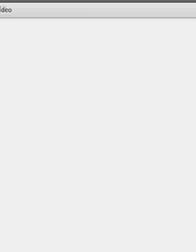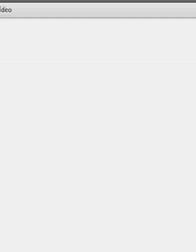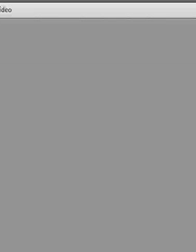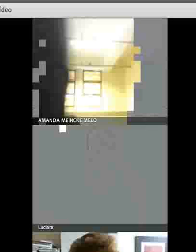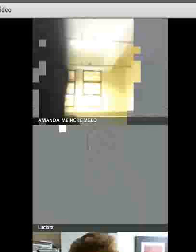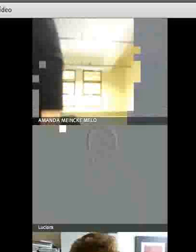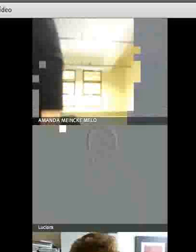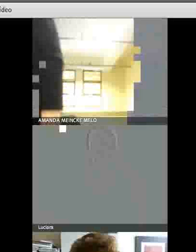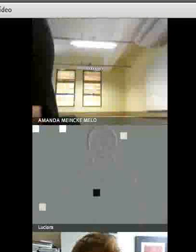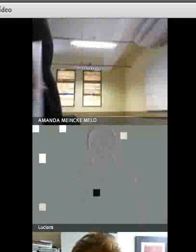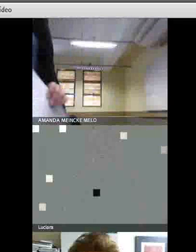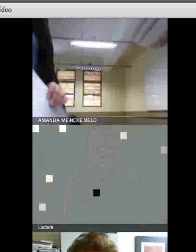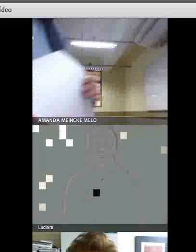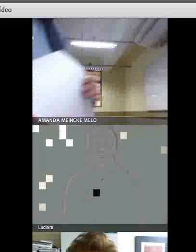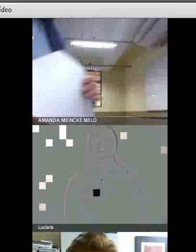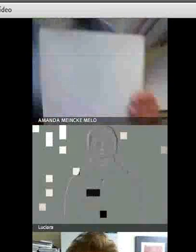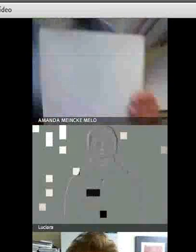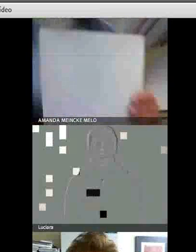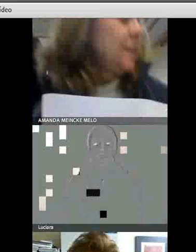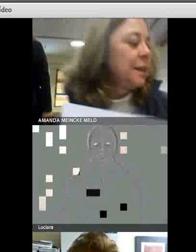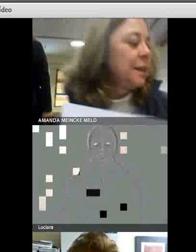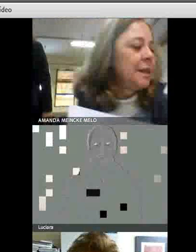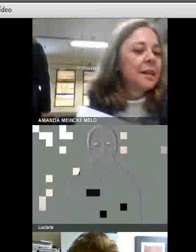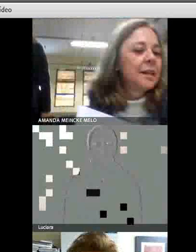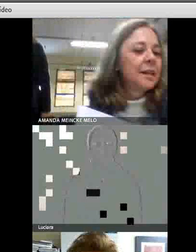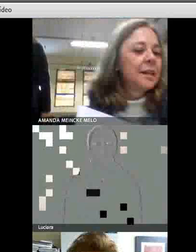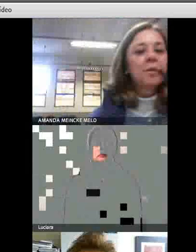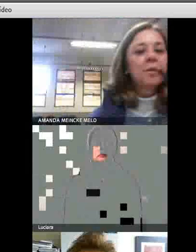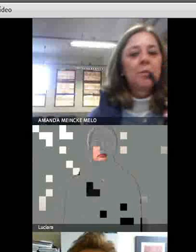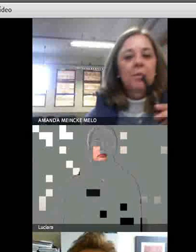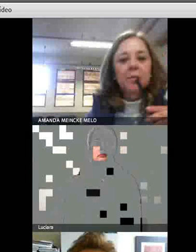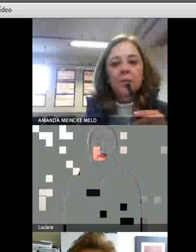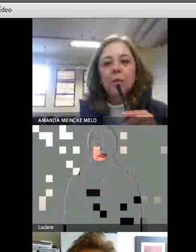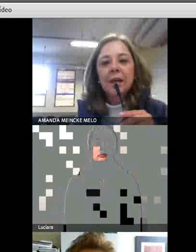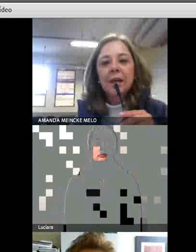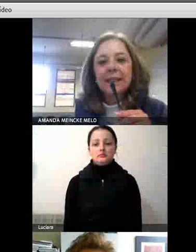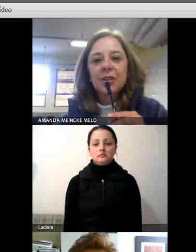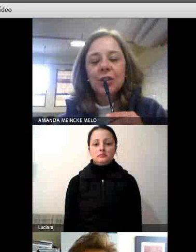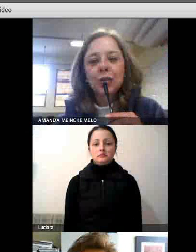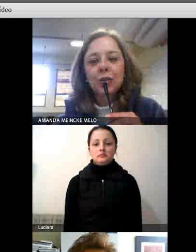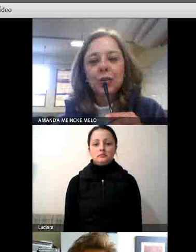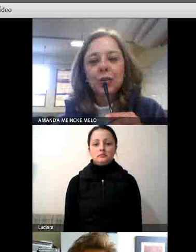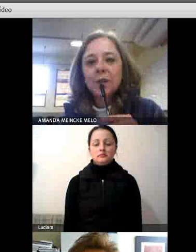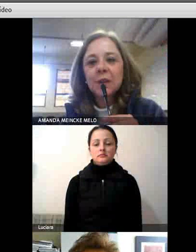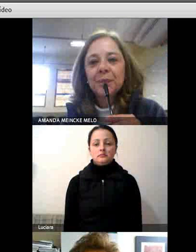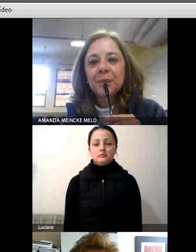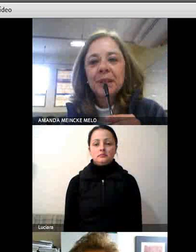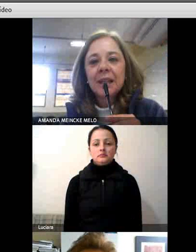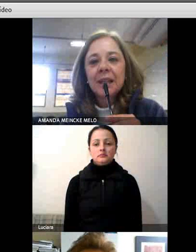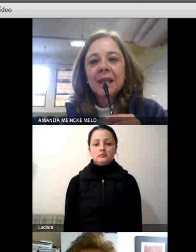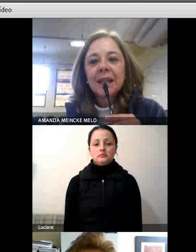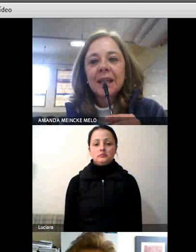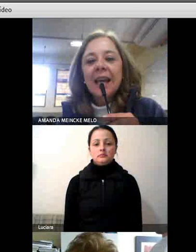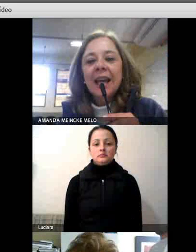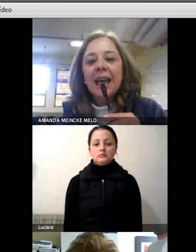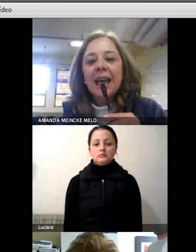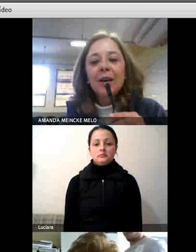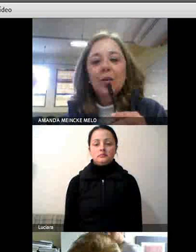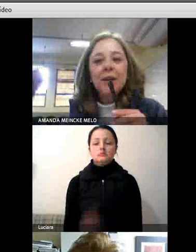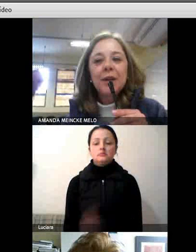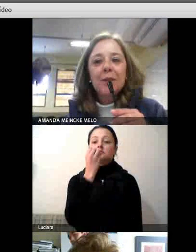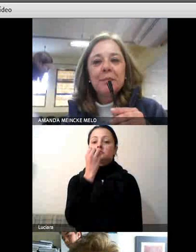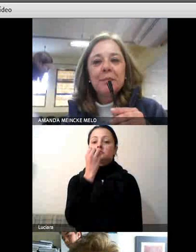aqui que a tua voz vai. Então, quanto mais perto tiver daqui, melhor. Tu queres controlar a apresentação? Boa tarde a todos. Boa tarde a todos.